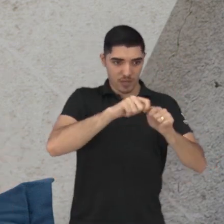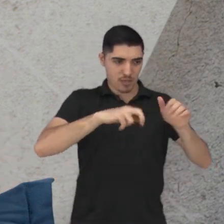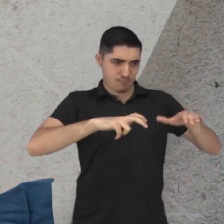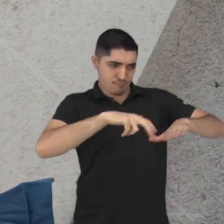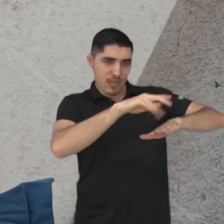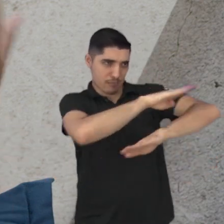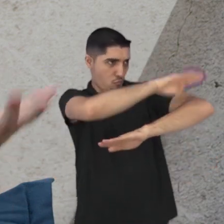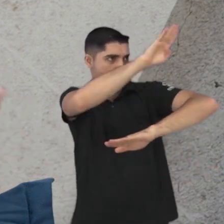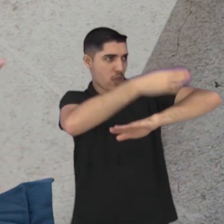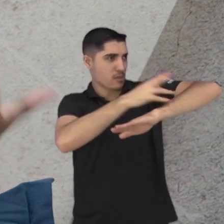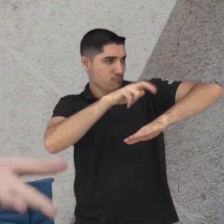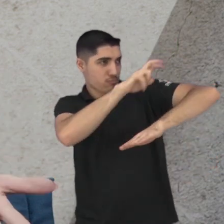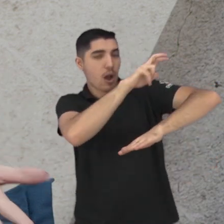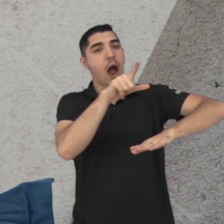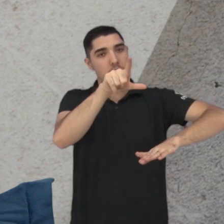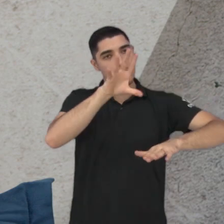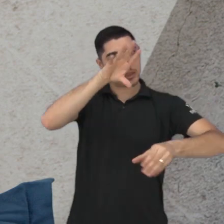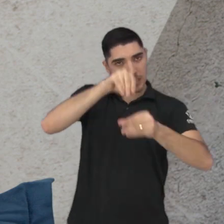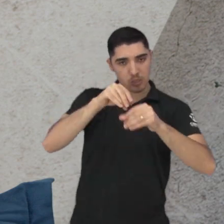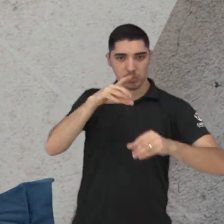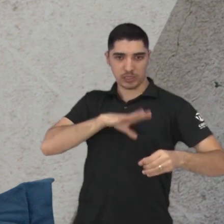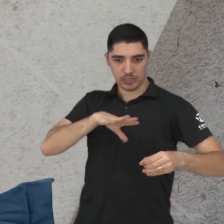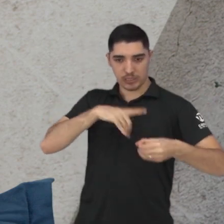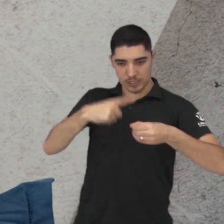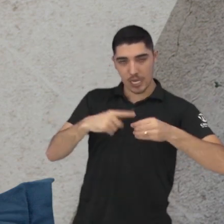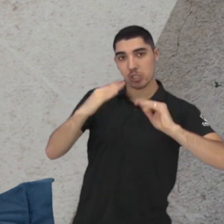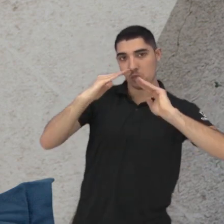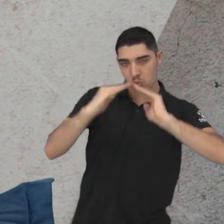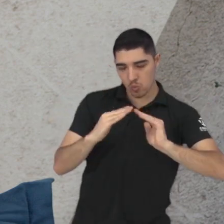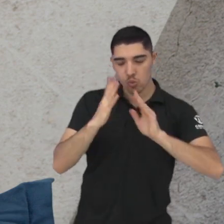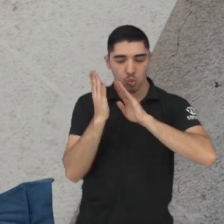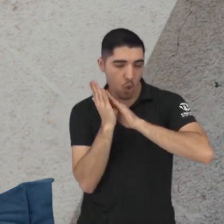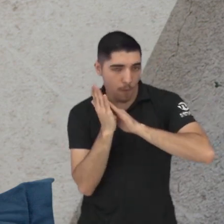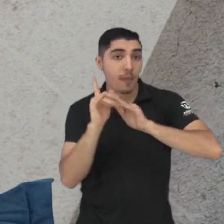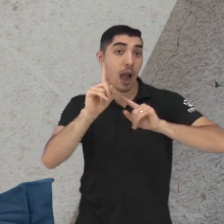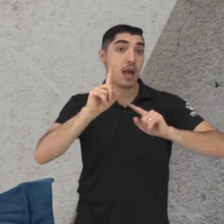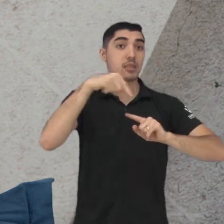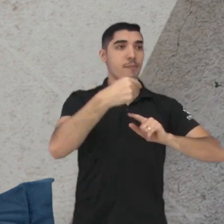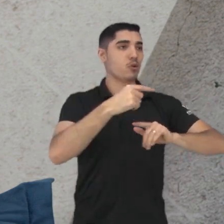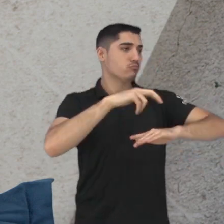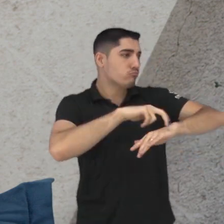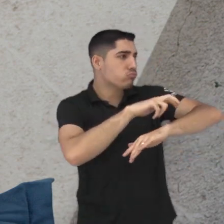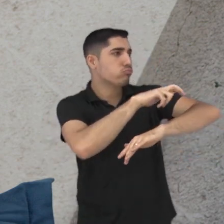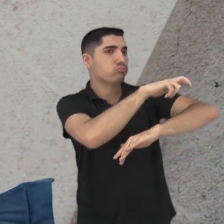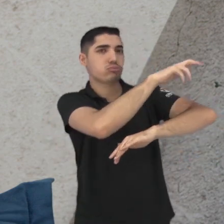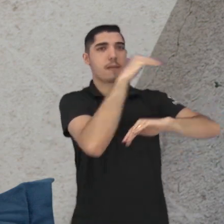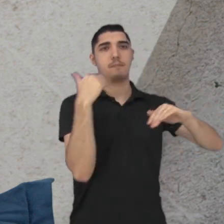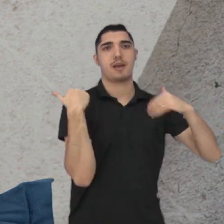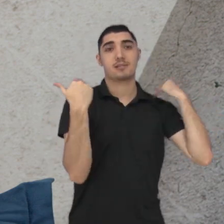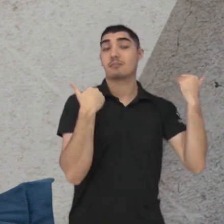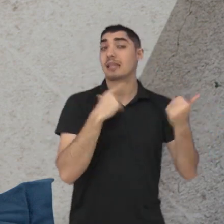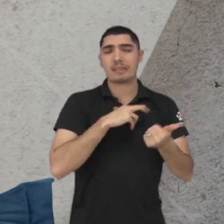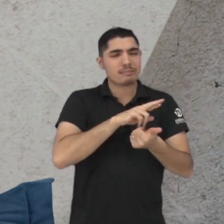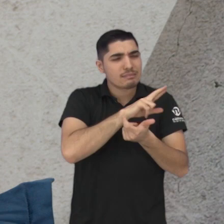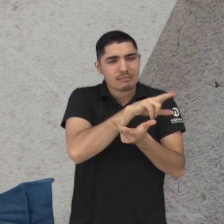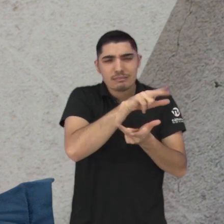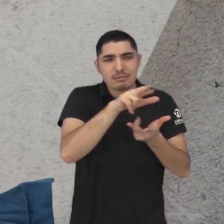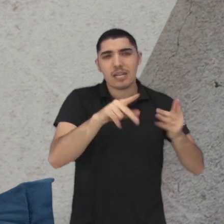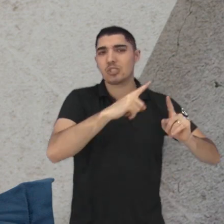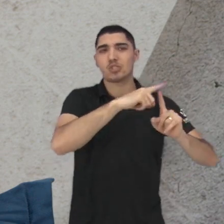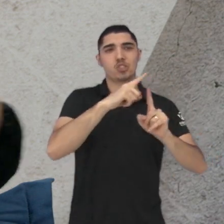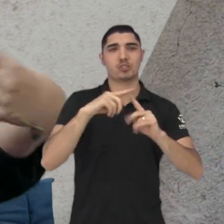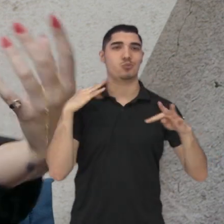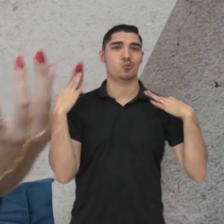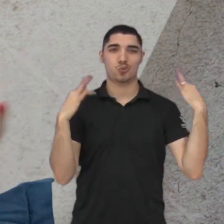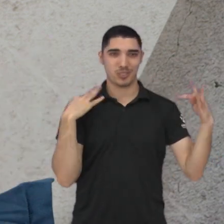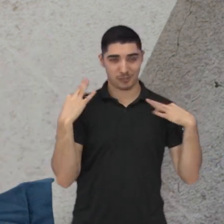na cidade, então você acaba envolvendo outros segmentos. Mas o principal é o que te motiva a sair de casa. Mas a gente geralmente para fazer um tipo, né, de segmento de